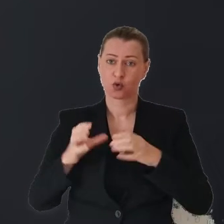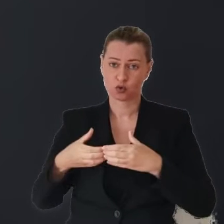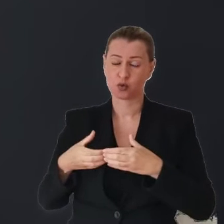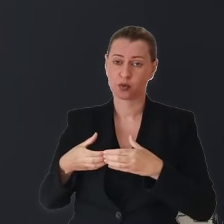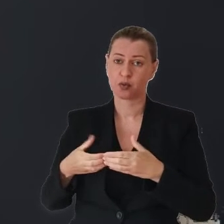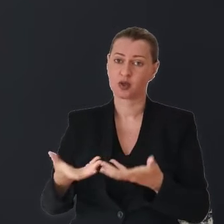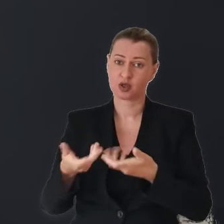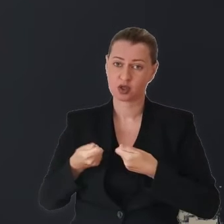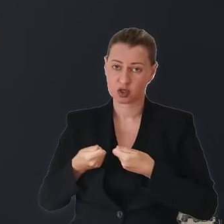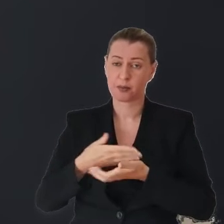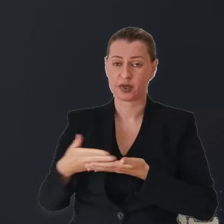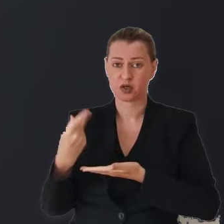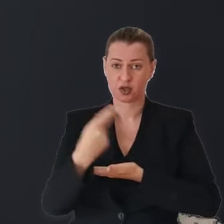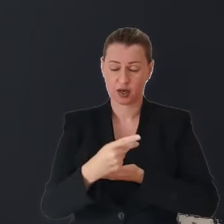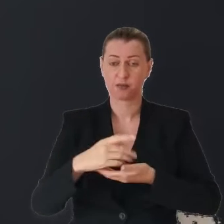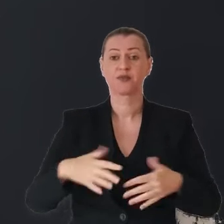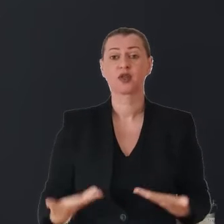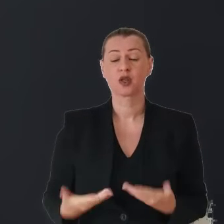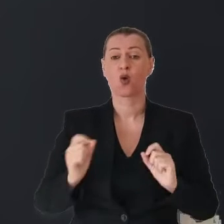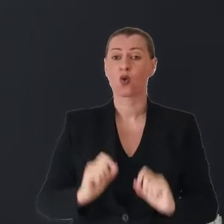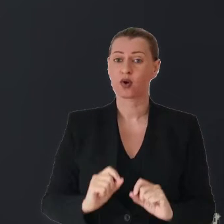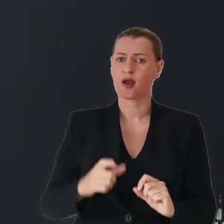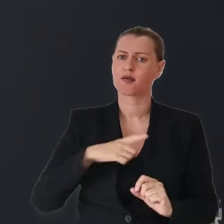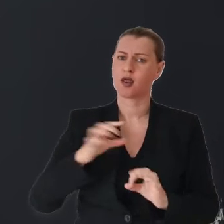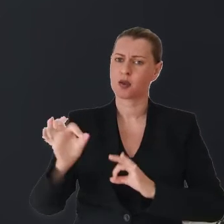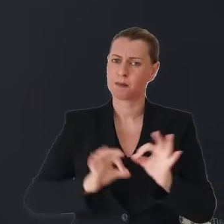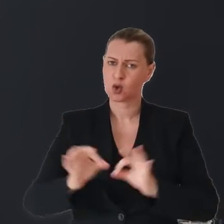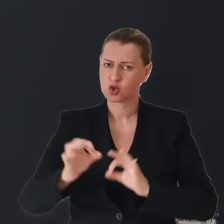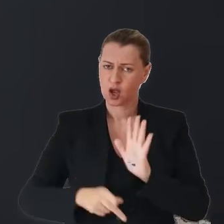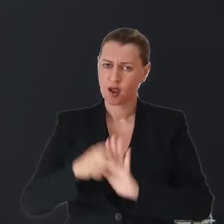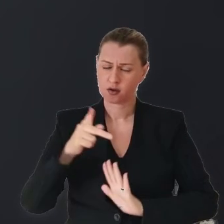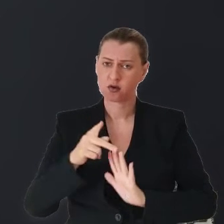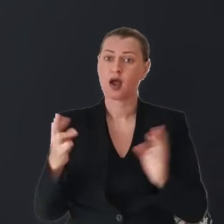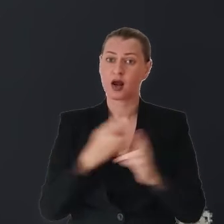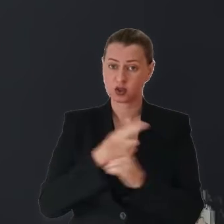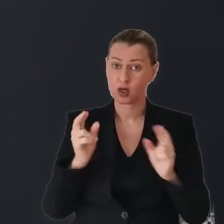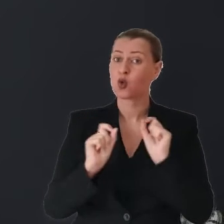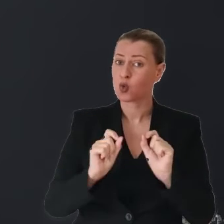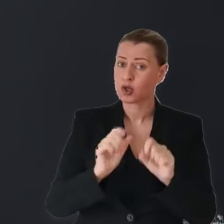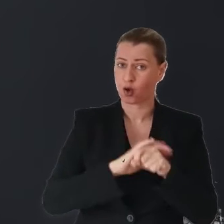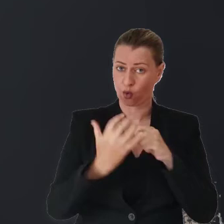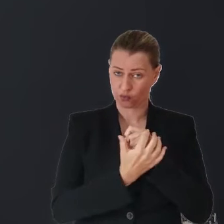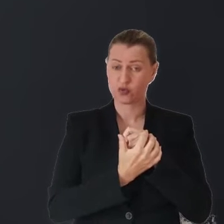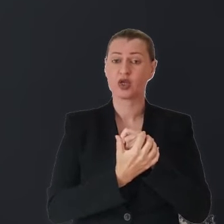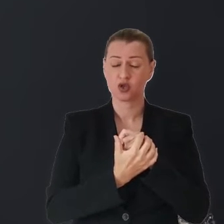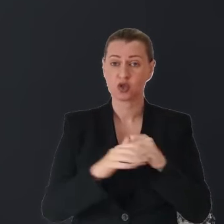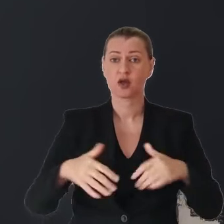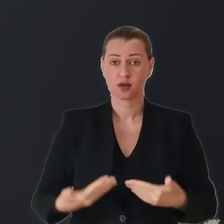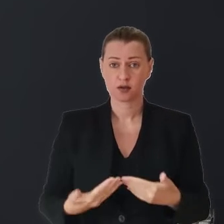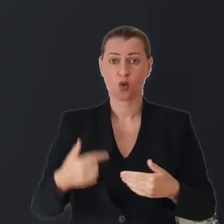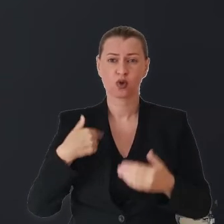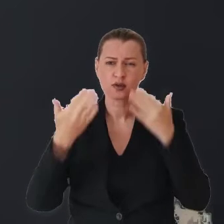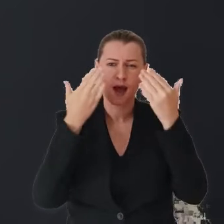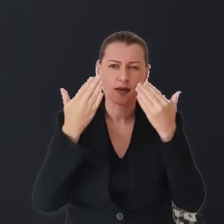gente recebe a partir deles. Então a gente recebeu alguns projetos relacionados especificamente à Covid-19, né? Então a